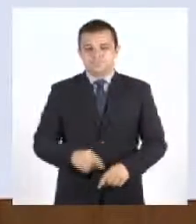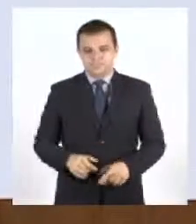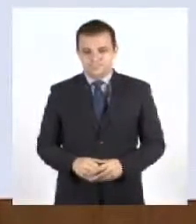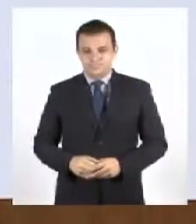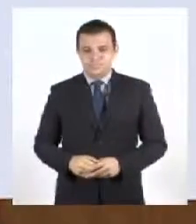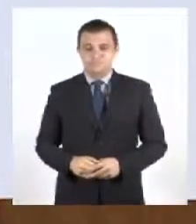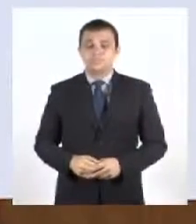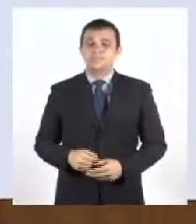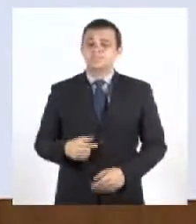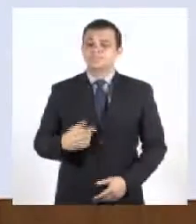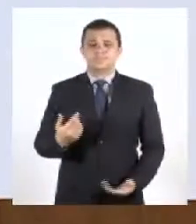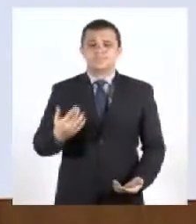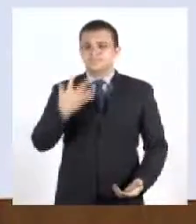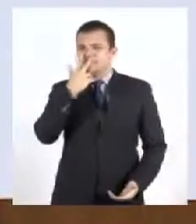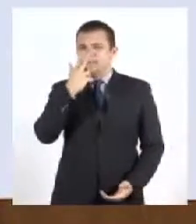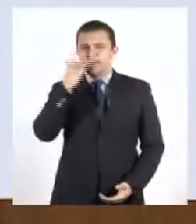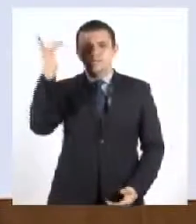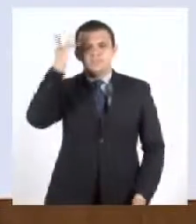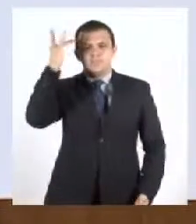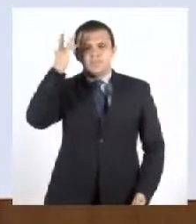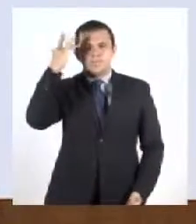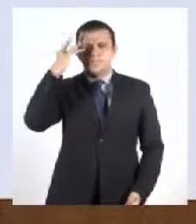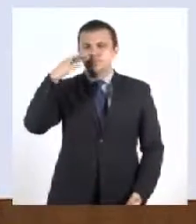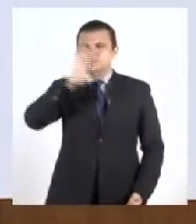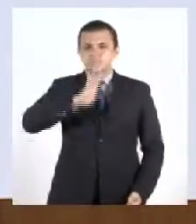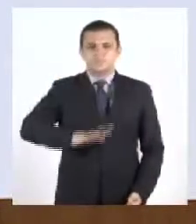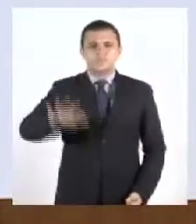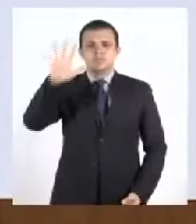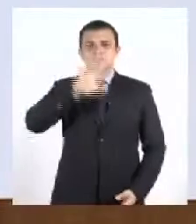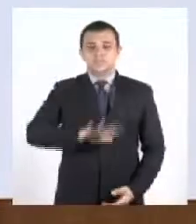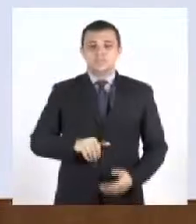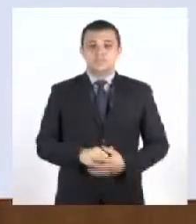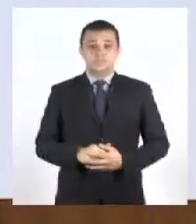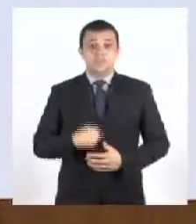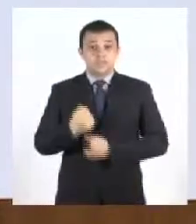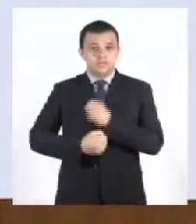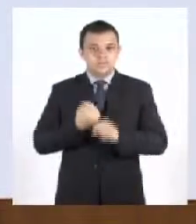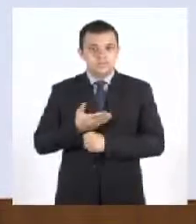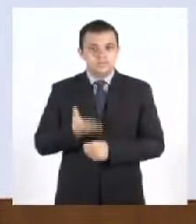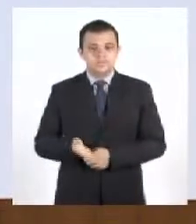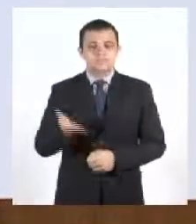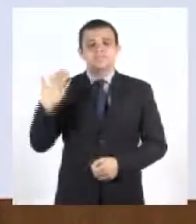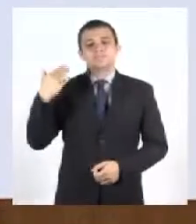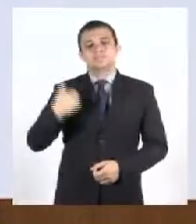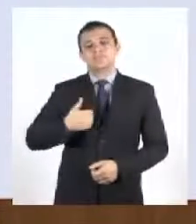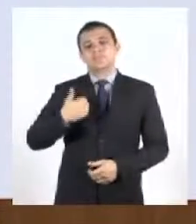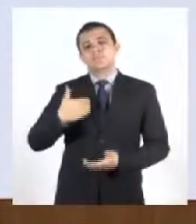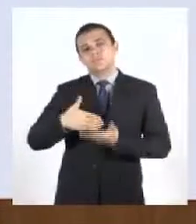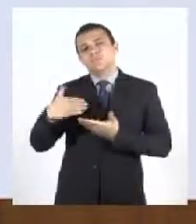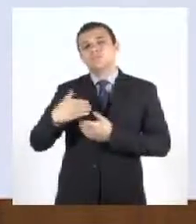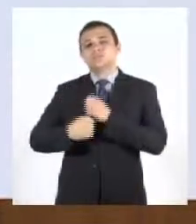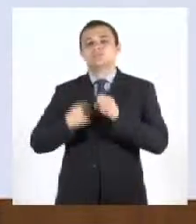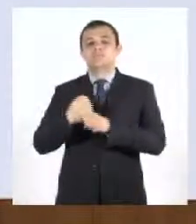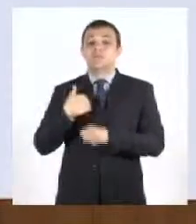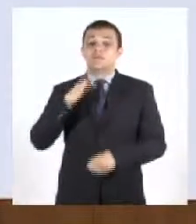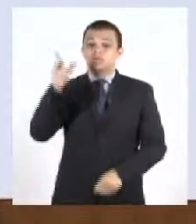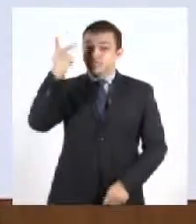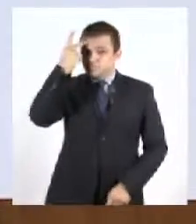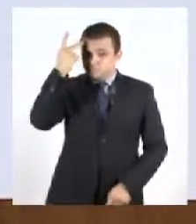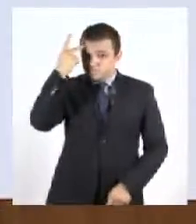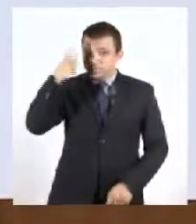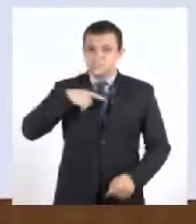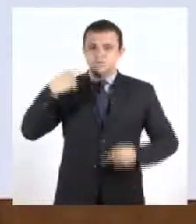Isso virou moda no país. Inclusive, esse ano, no início do ano, eu tive a oportunidade de estar em São Paulo em uma discussão com